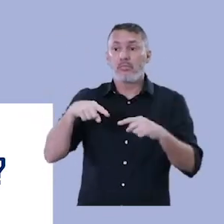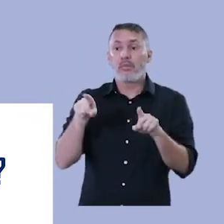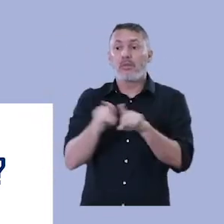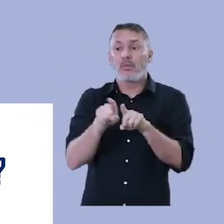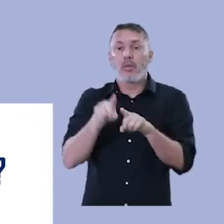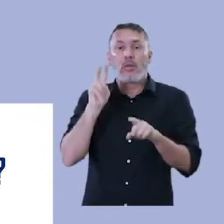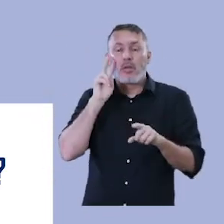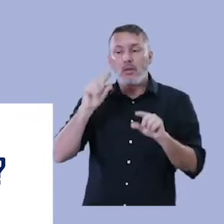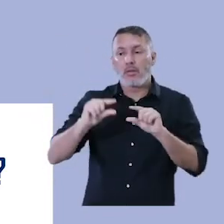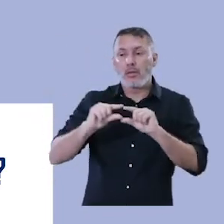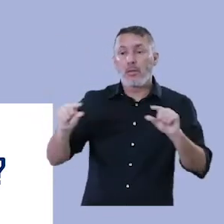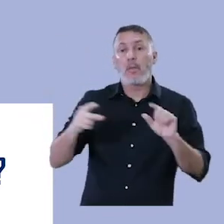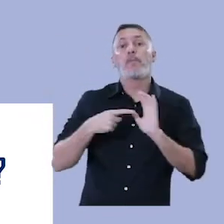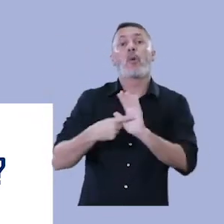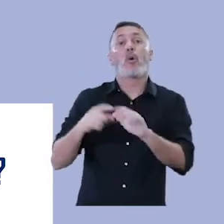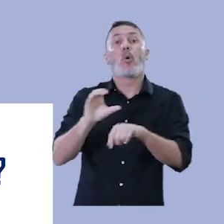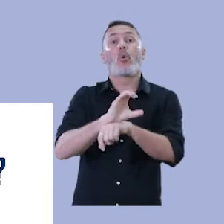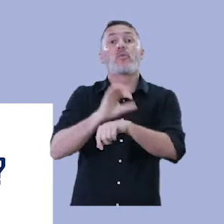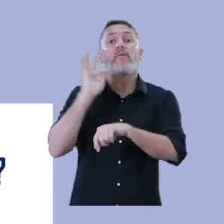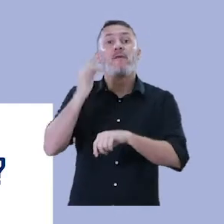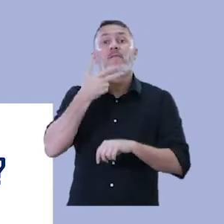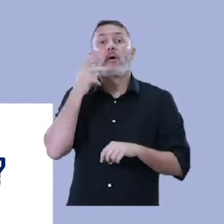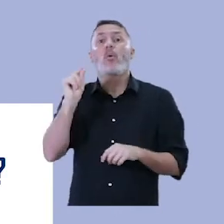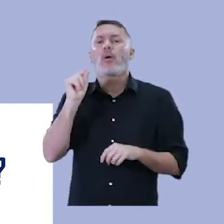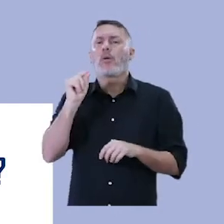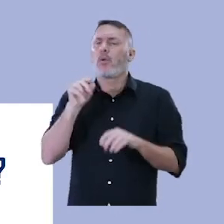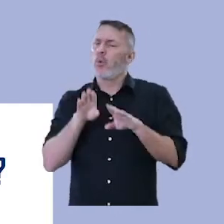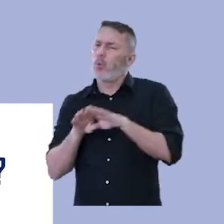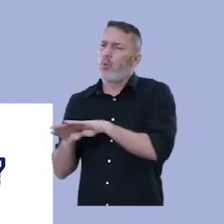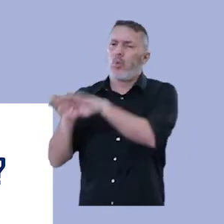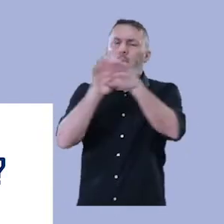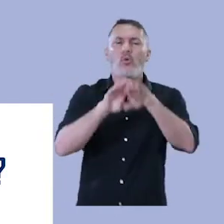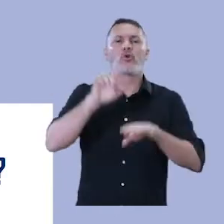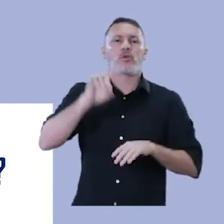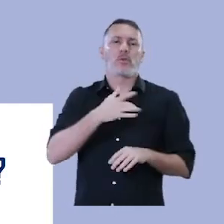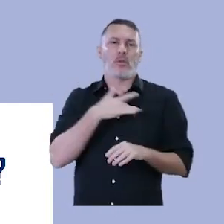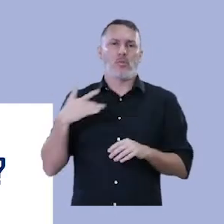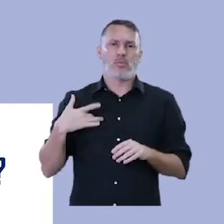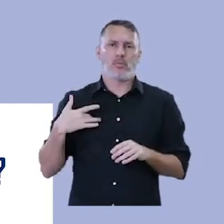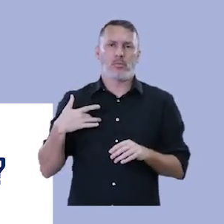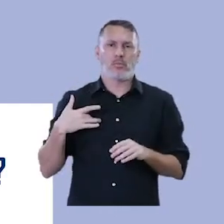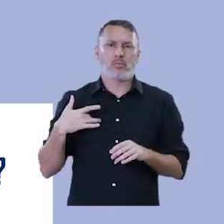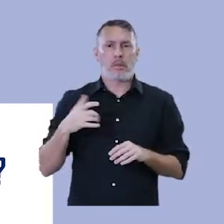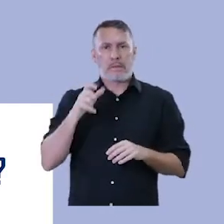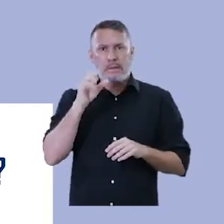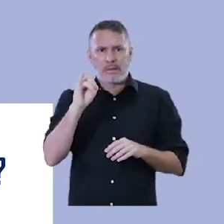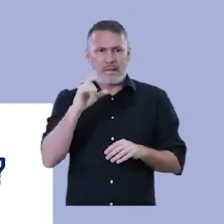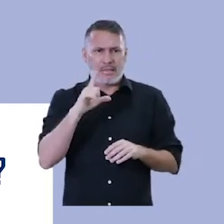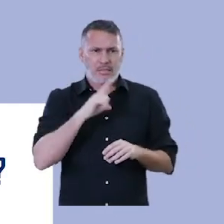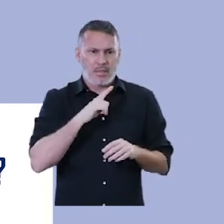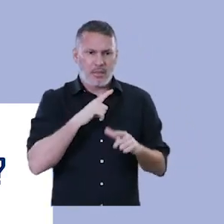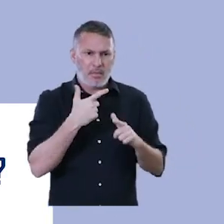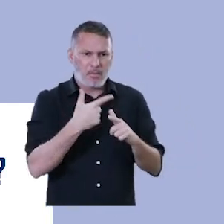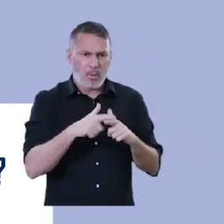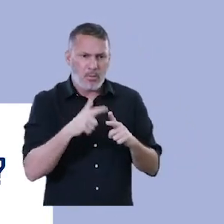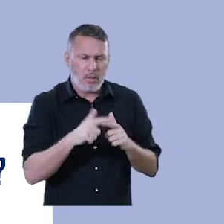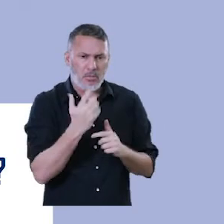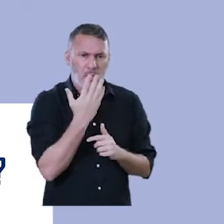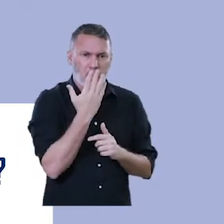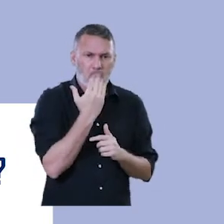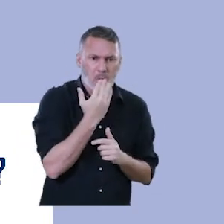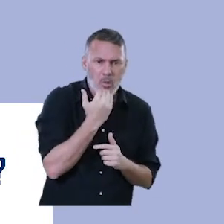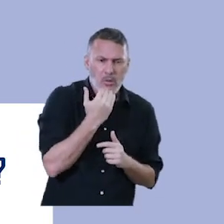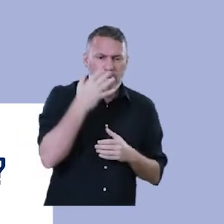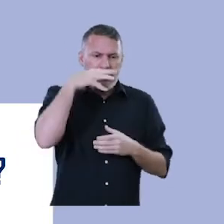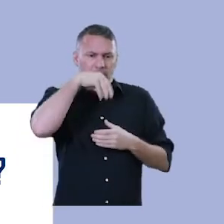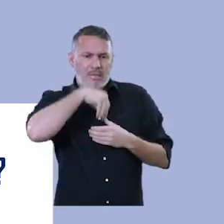aspecto aqui. Ele apresenta que a Constituição diz que todos têm direito à saúde. Se eu tenho um problema